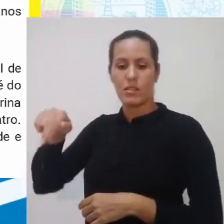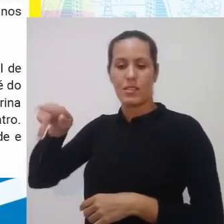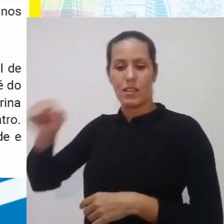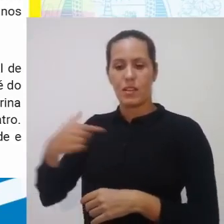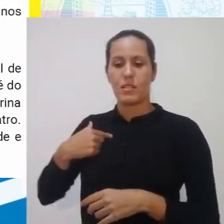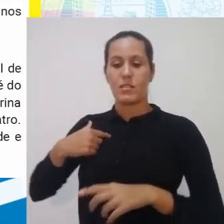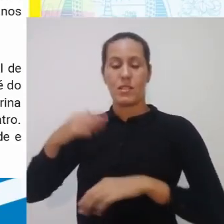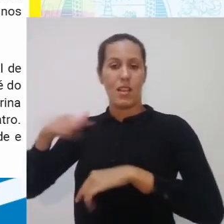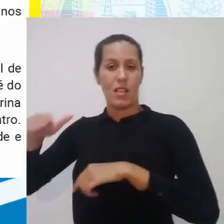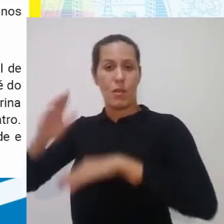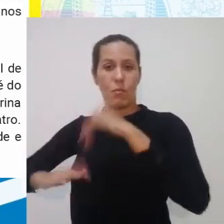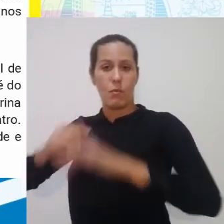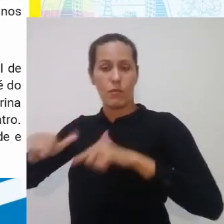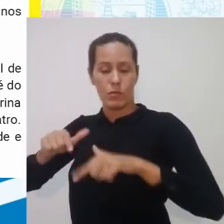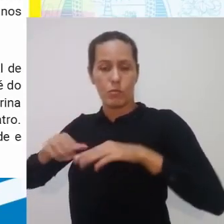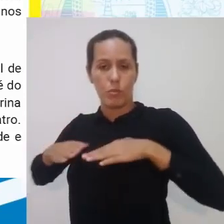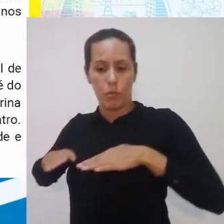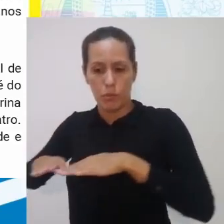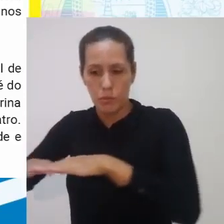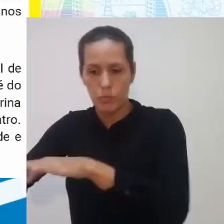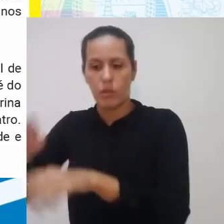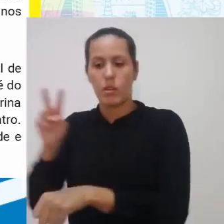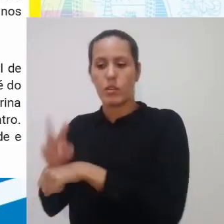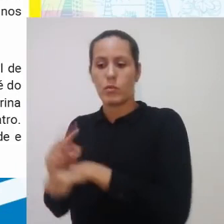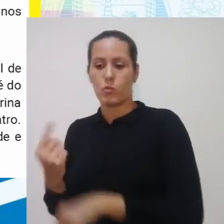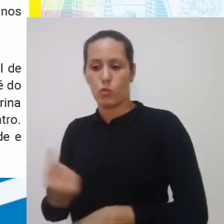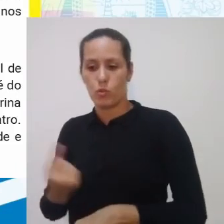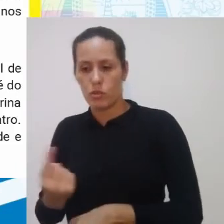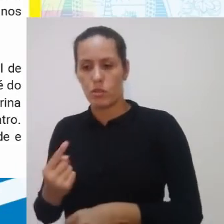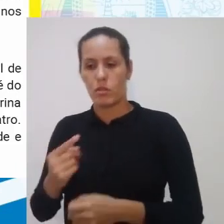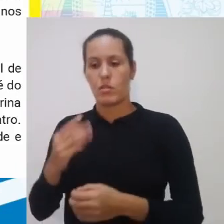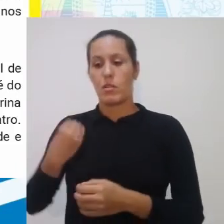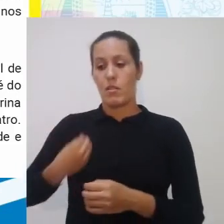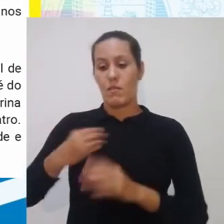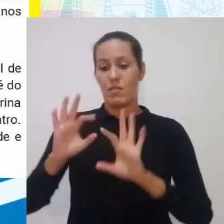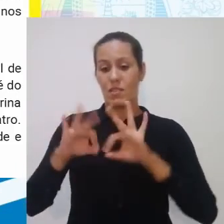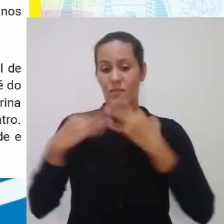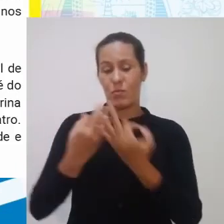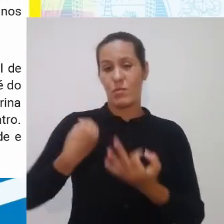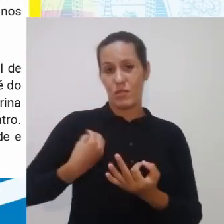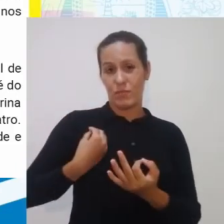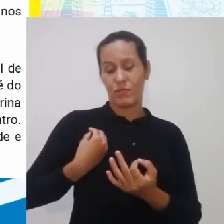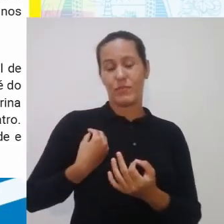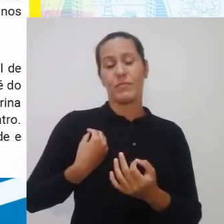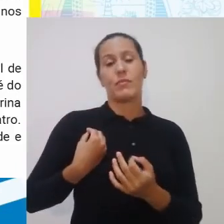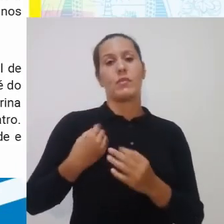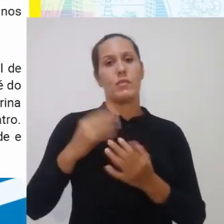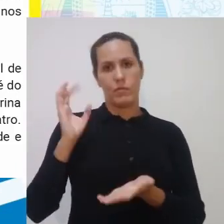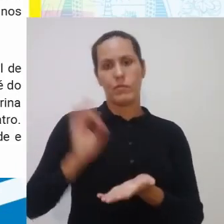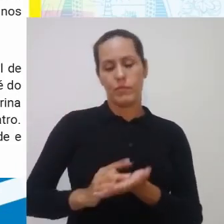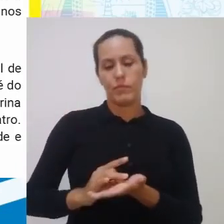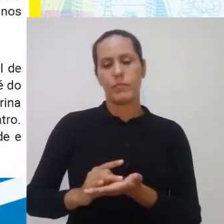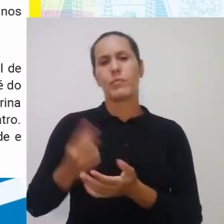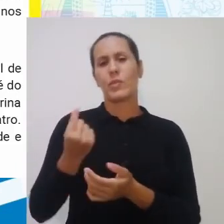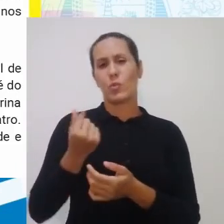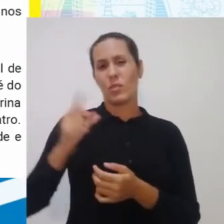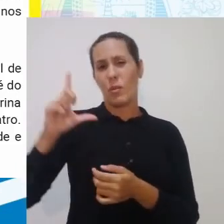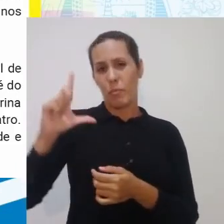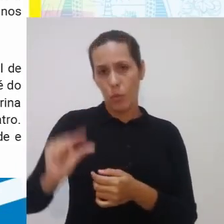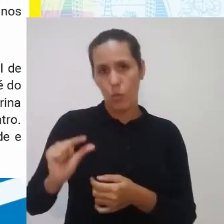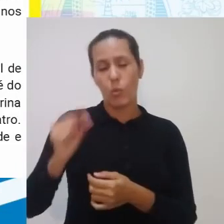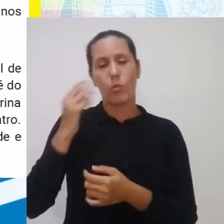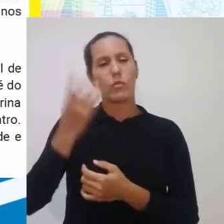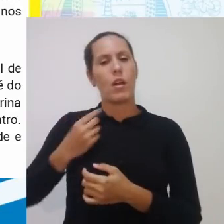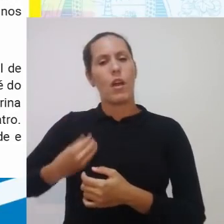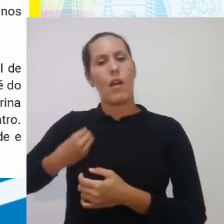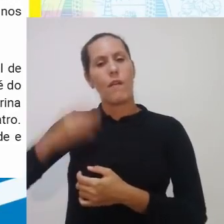de costureira a criou sozinha, realidade ainda muito comum nas famílias brasileiras. Como o dinheiro era pouco e Dona Inácia tinha o